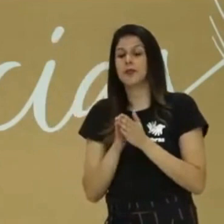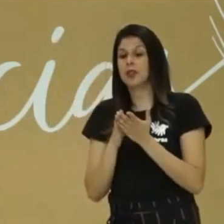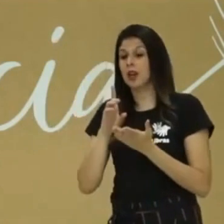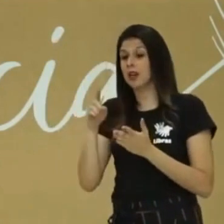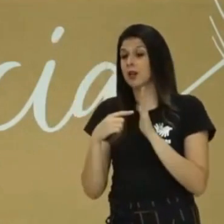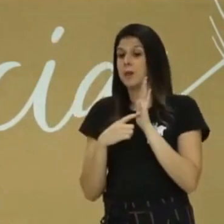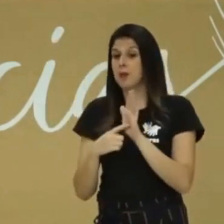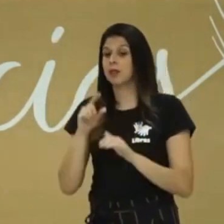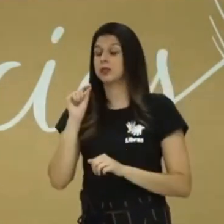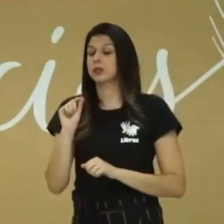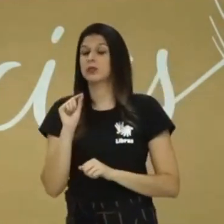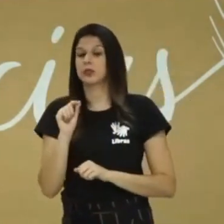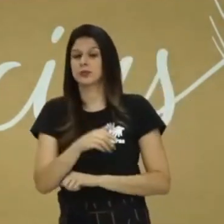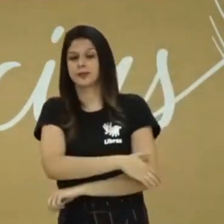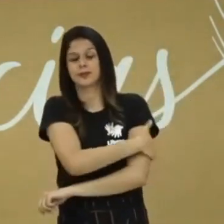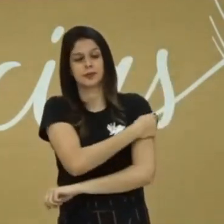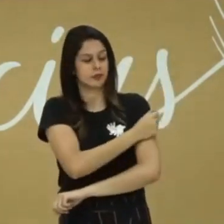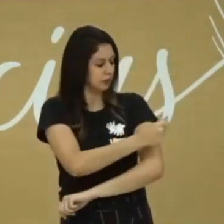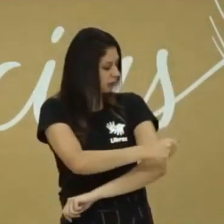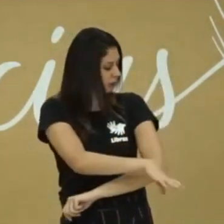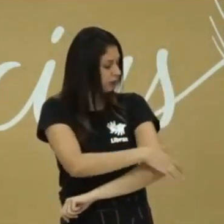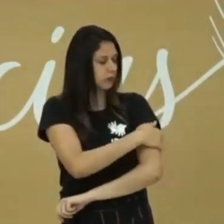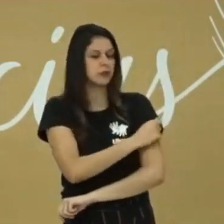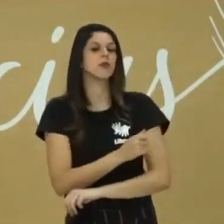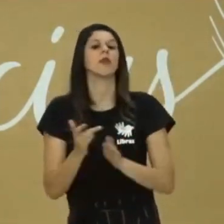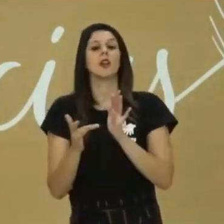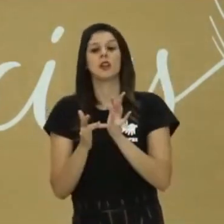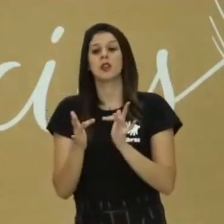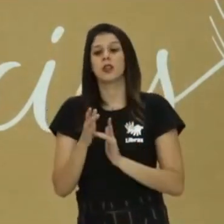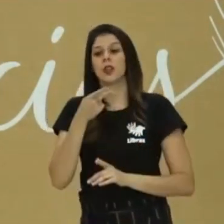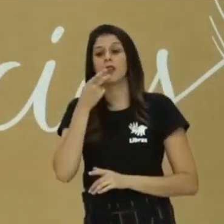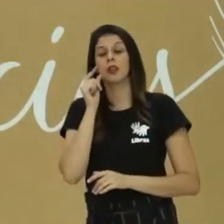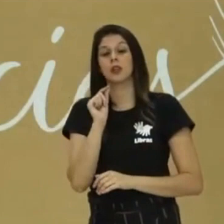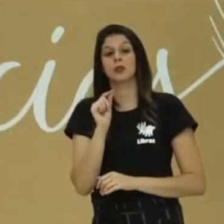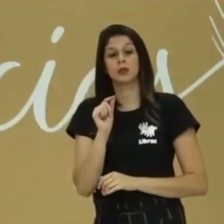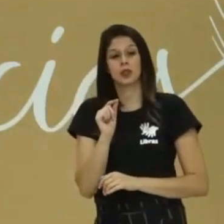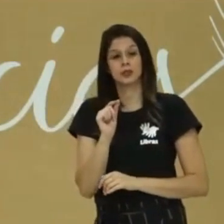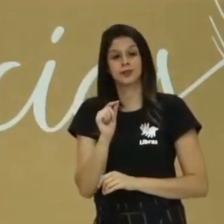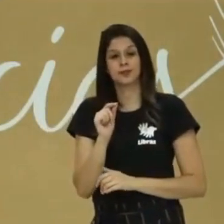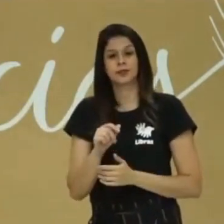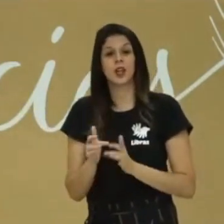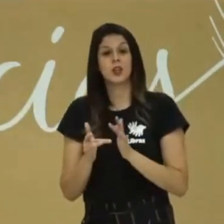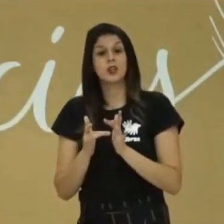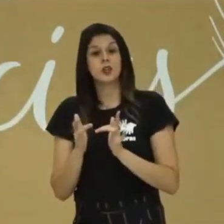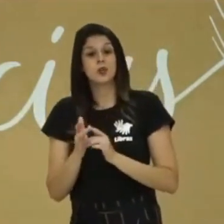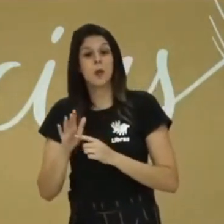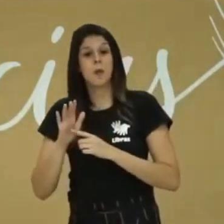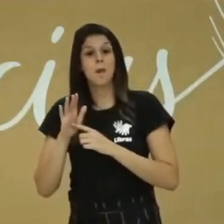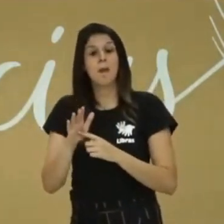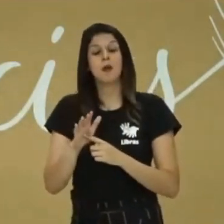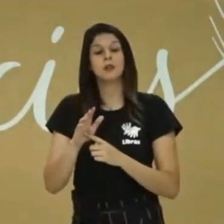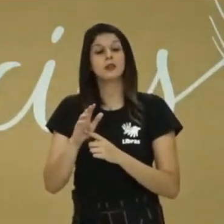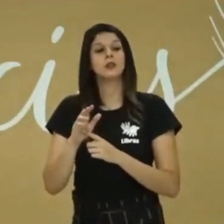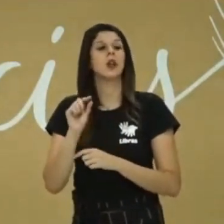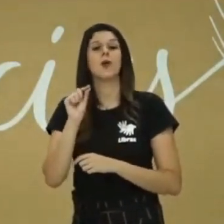ela nos fala claramente Jesus ele falou estava se referindo ao arrebatamento